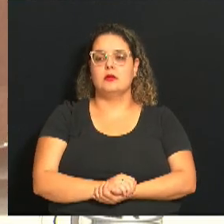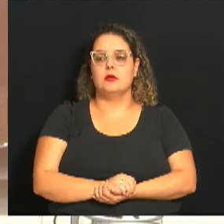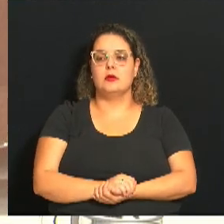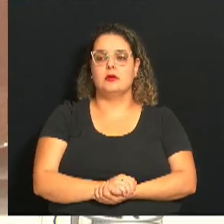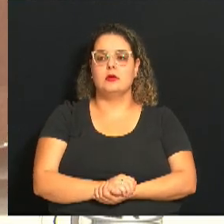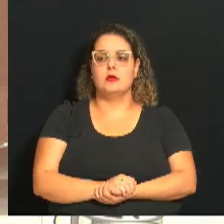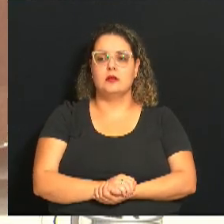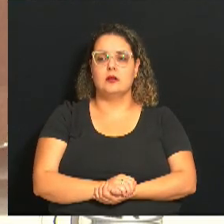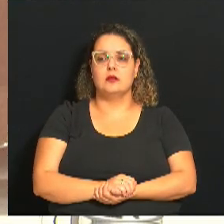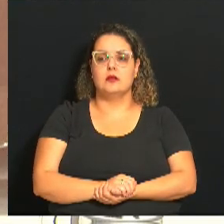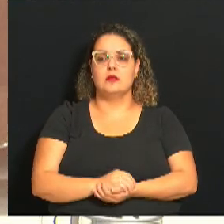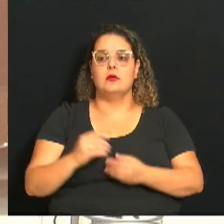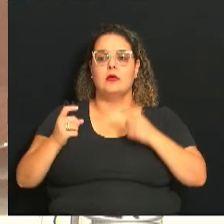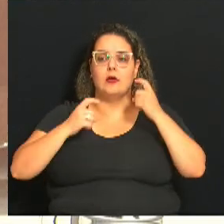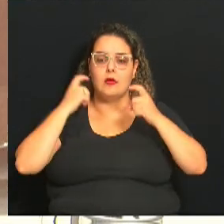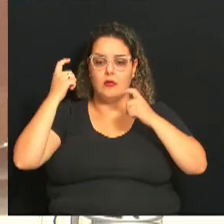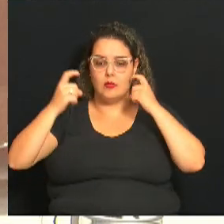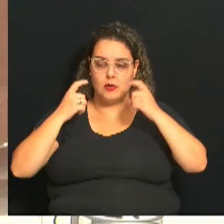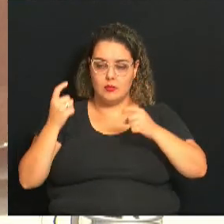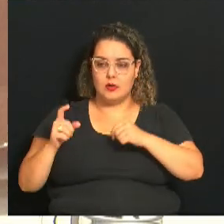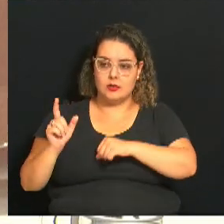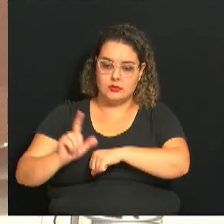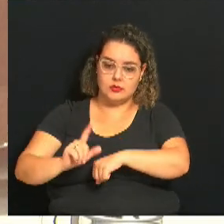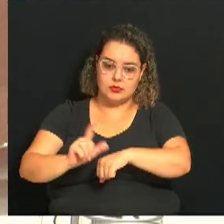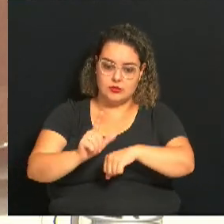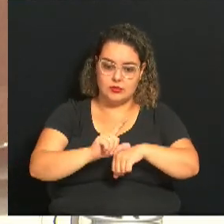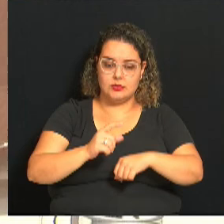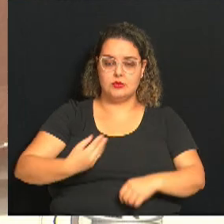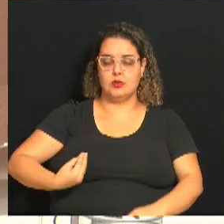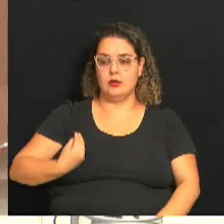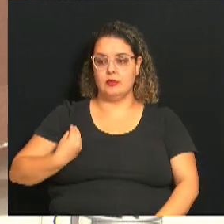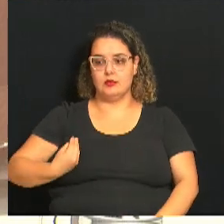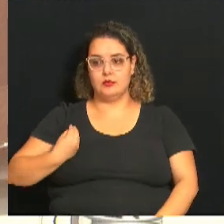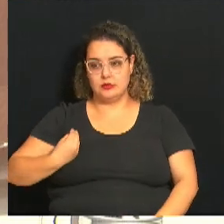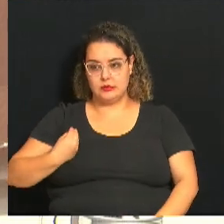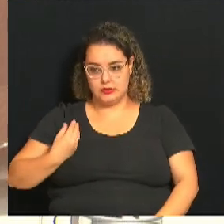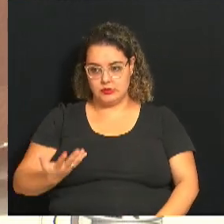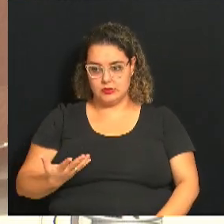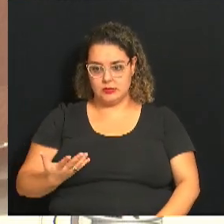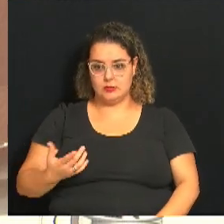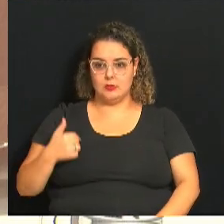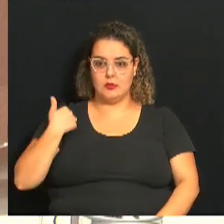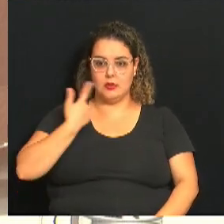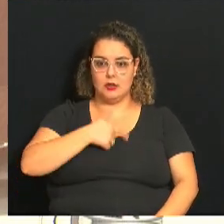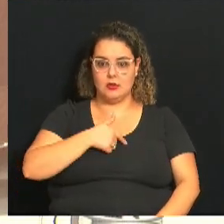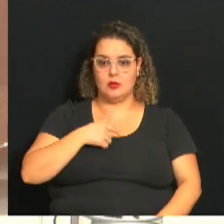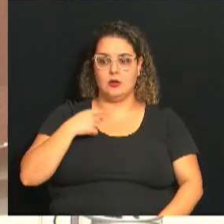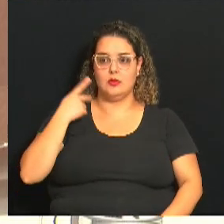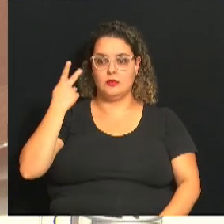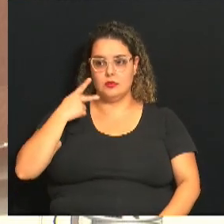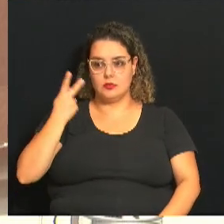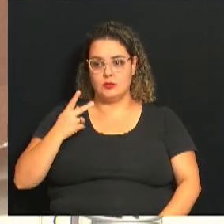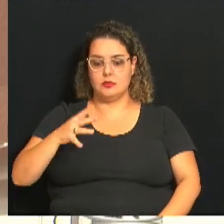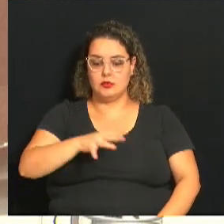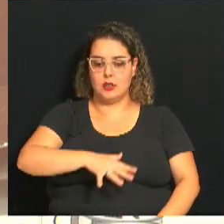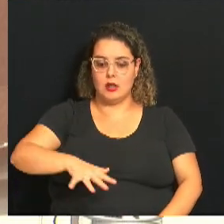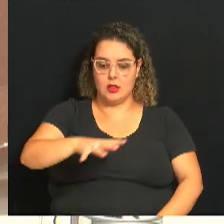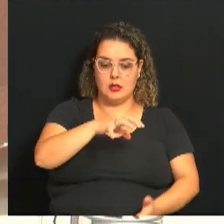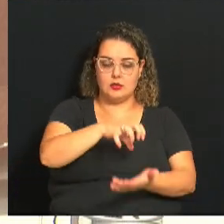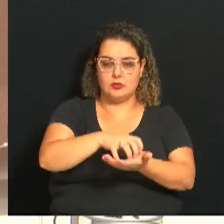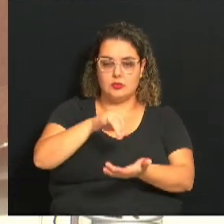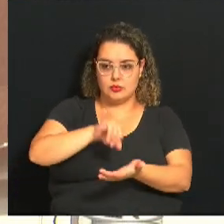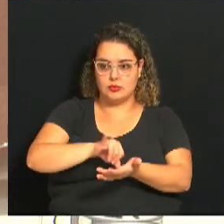a preocupação que os comerciantes têm passado para a gente, vereadores, principalmente a área central, é